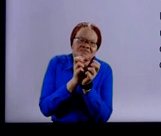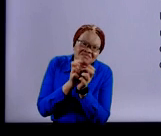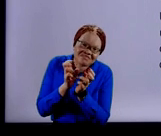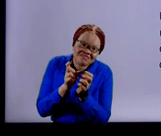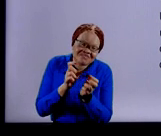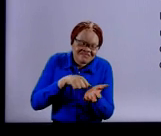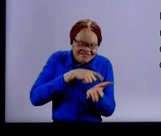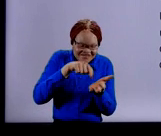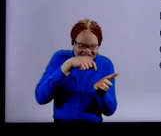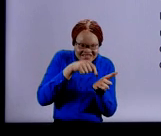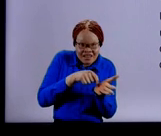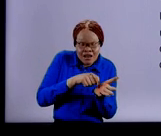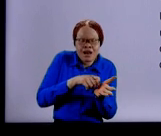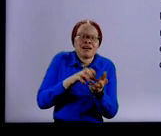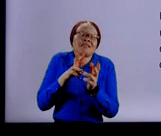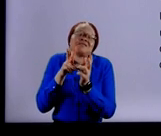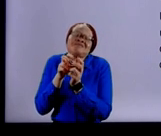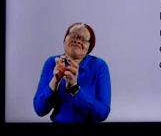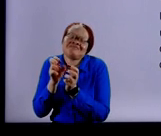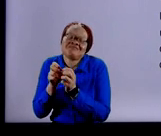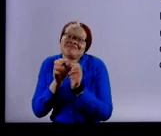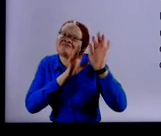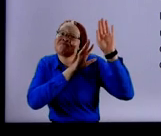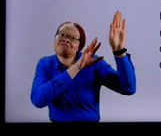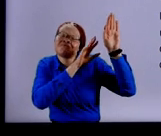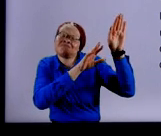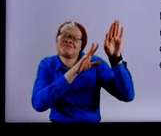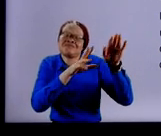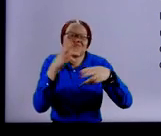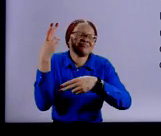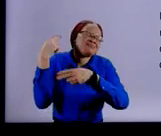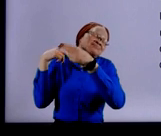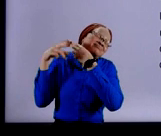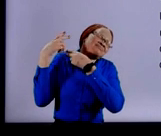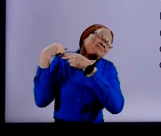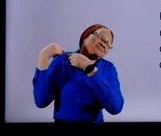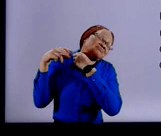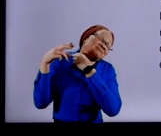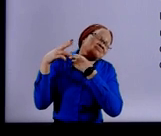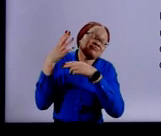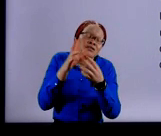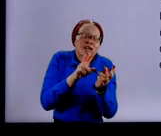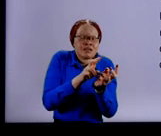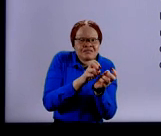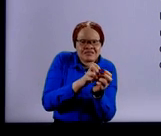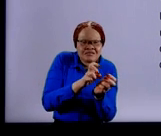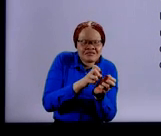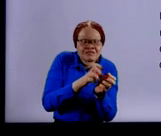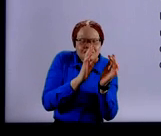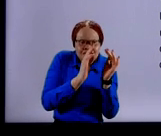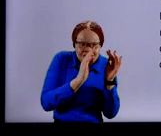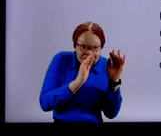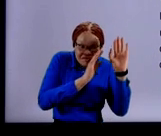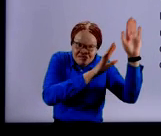o rato da cidade eo rato do campo era uma vez um rato do